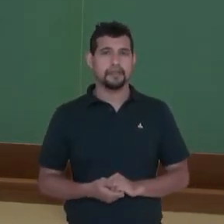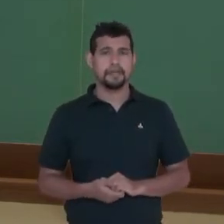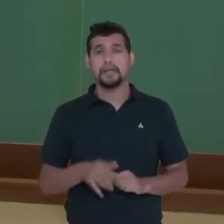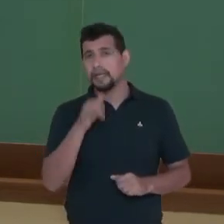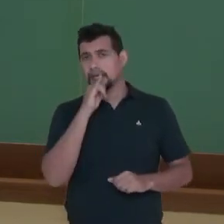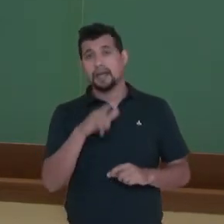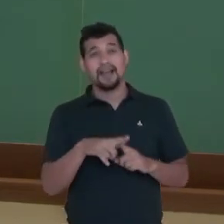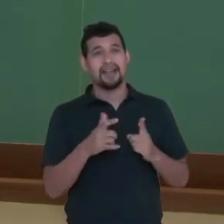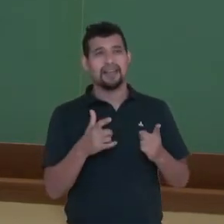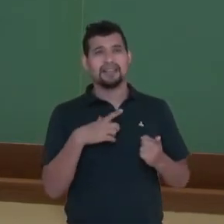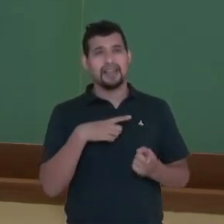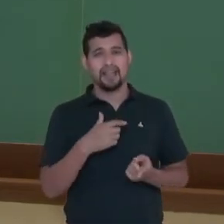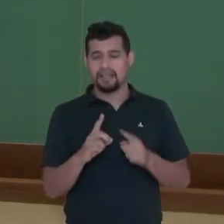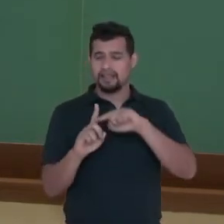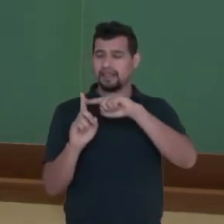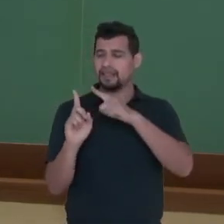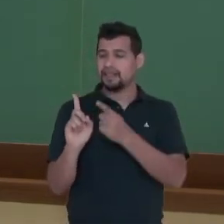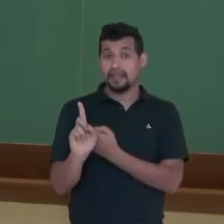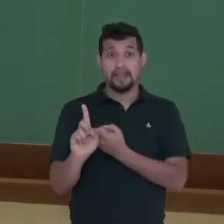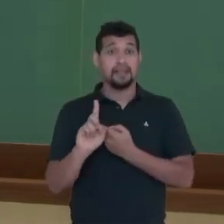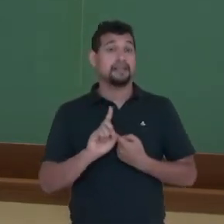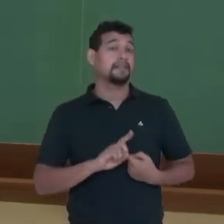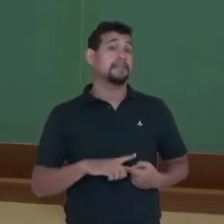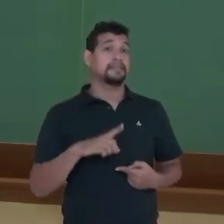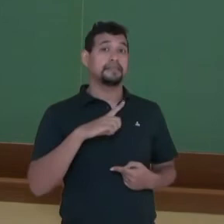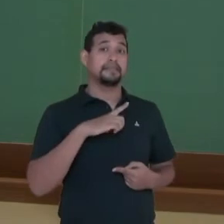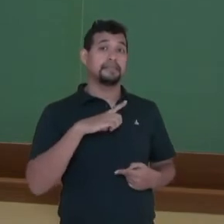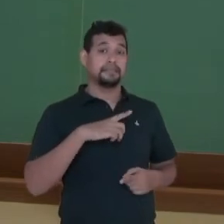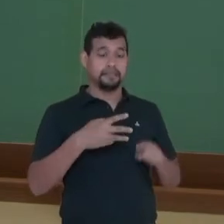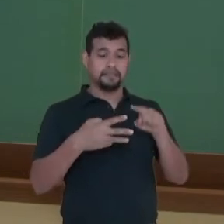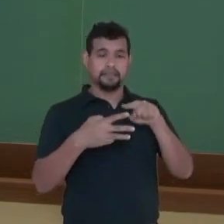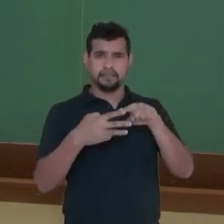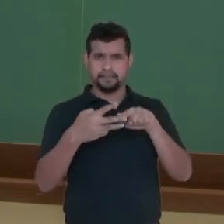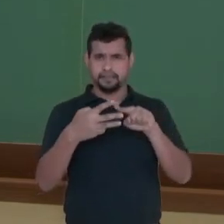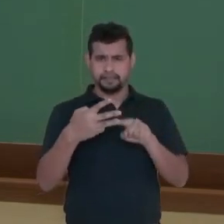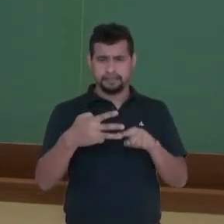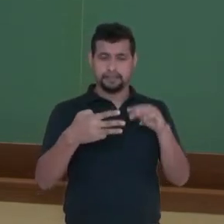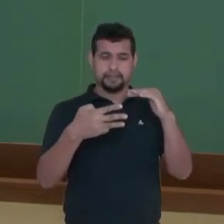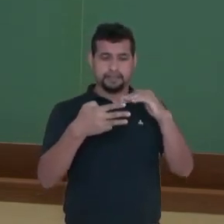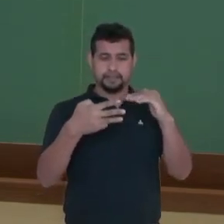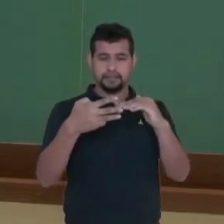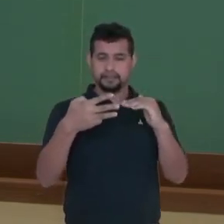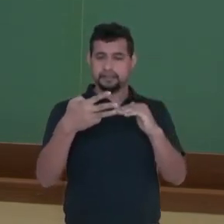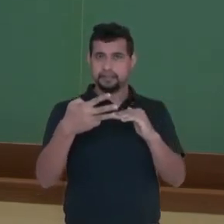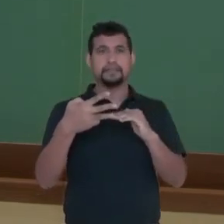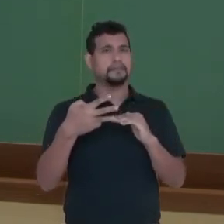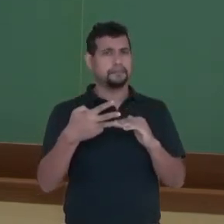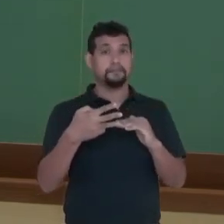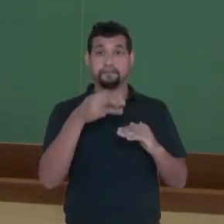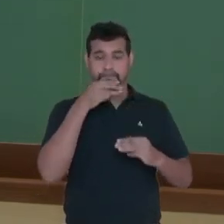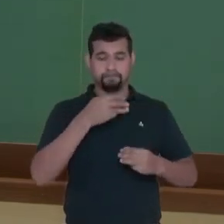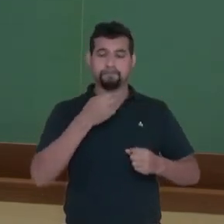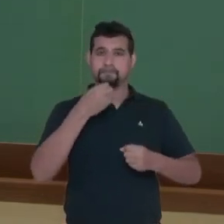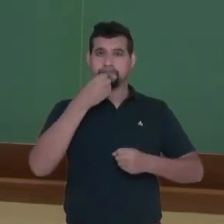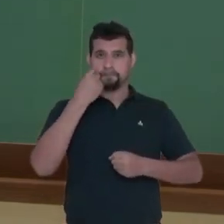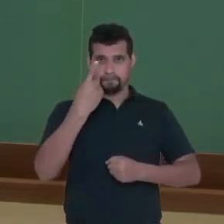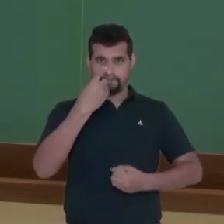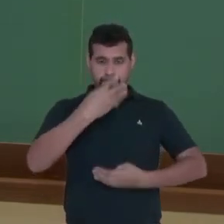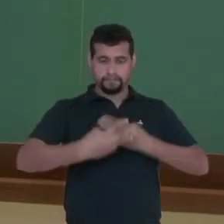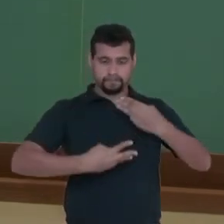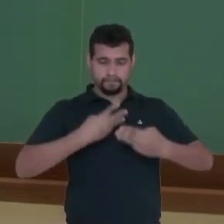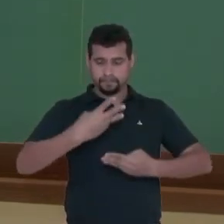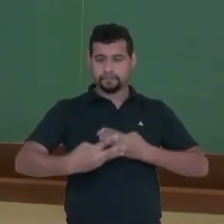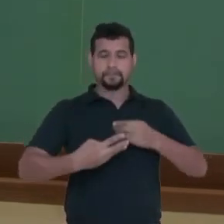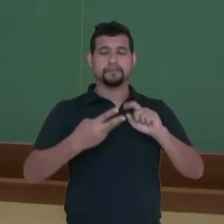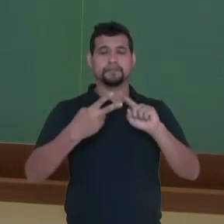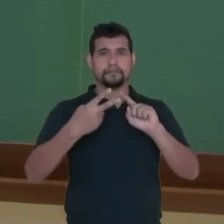Quando a mãe está grávida, ela passa por 3 momentos, a gente divide em 3 momentos, que é os 3 trimestres, primeiro, segundo e terceiro trimestre.